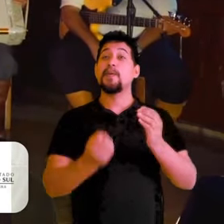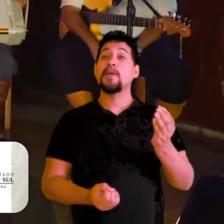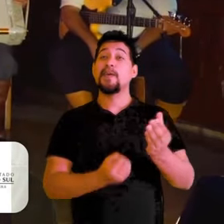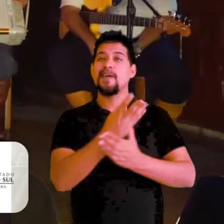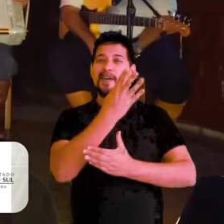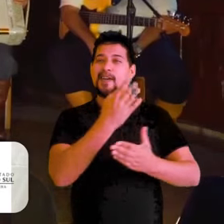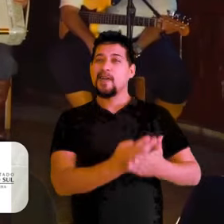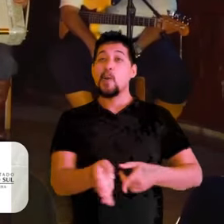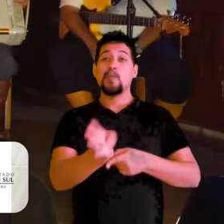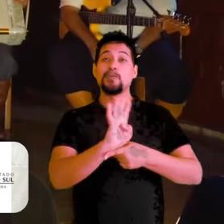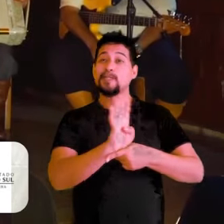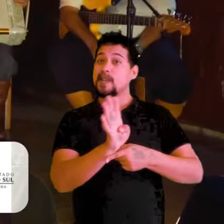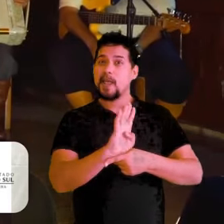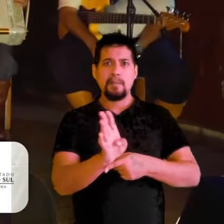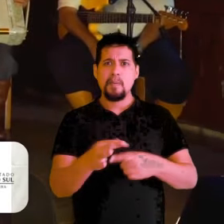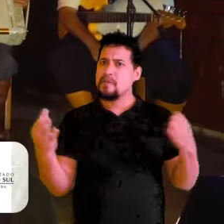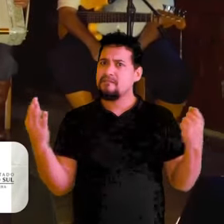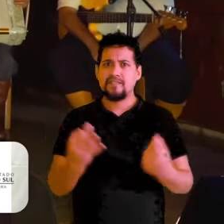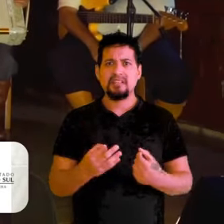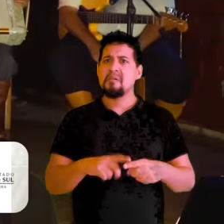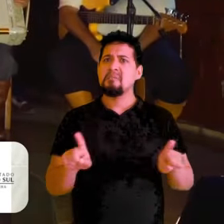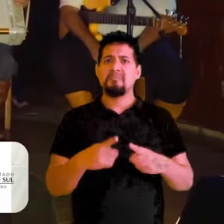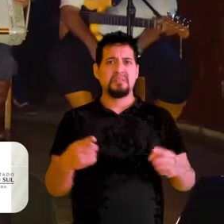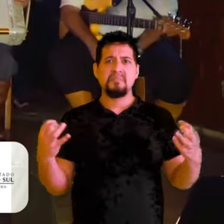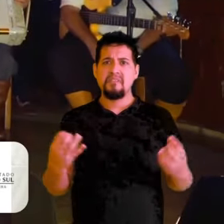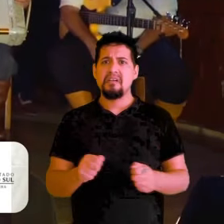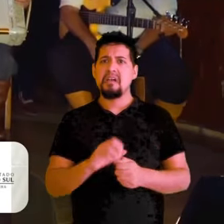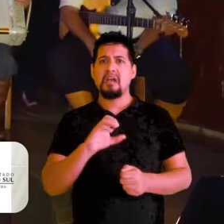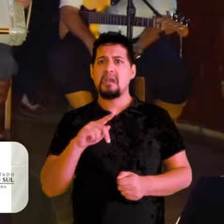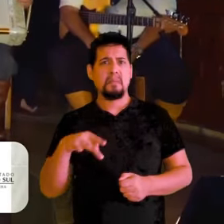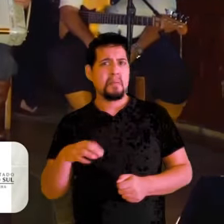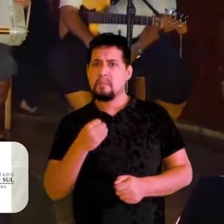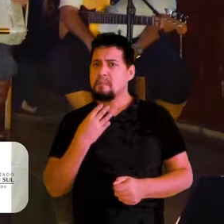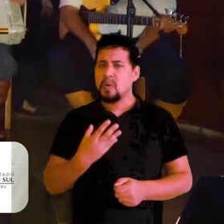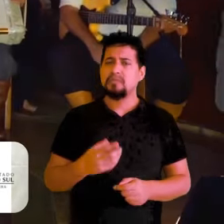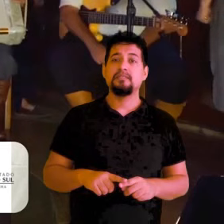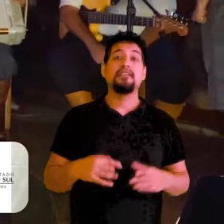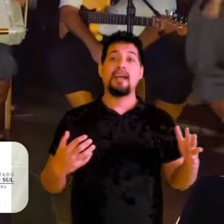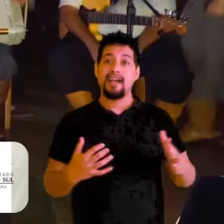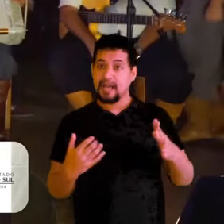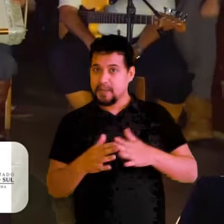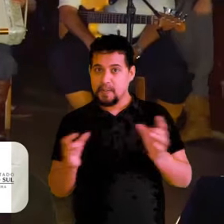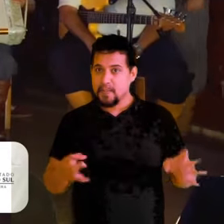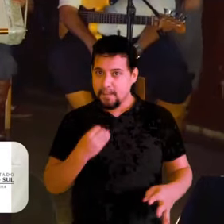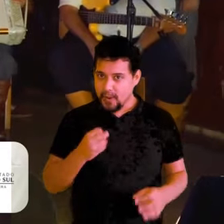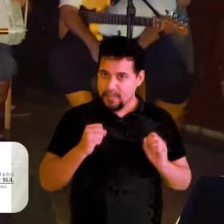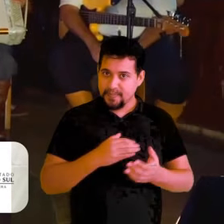um cinema, né? Constroem grandes pessoas. Um filme, os guris são bons. Os guris são bons. E as gaitas velhas estão prontas ou não